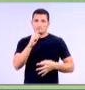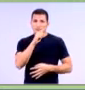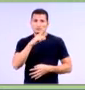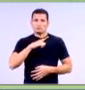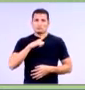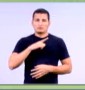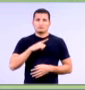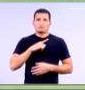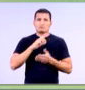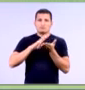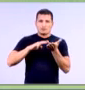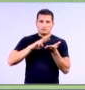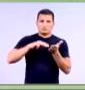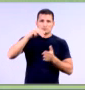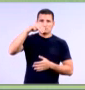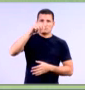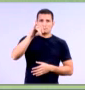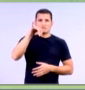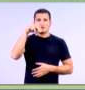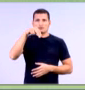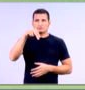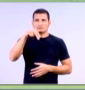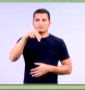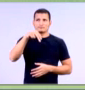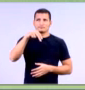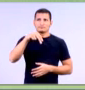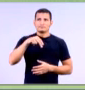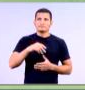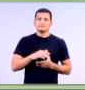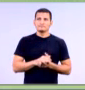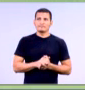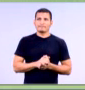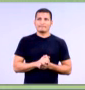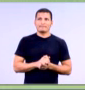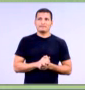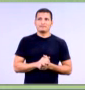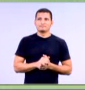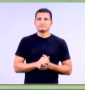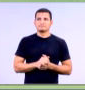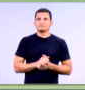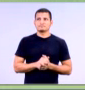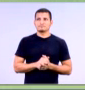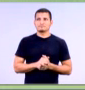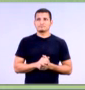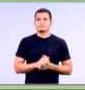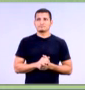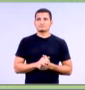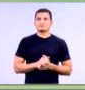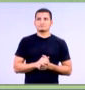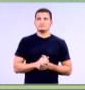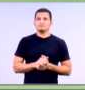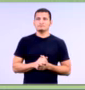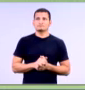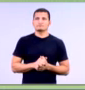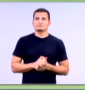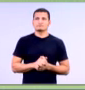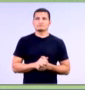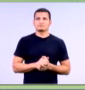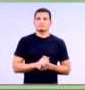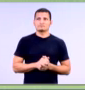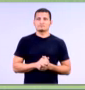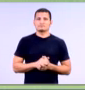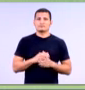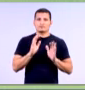né, que é importante para desenvolver o meu código, né? Eu instancio a conta corrente, olha, conta corrente, conta recebe new, conta corrente, a gente já